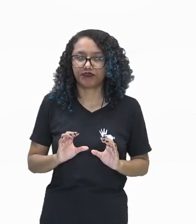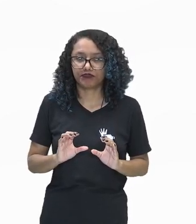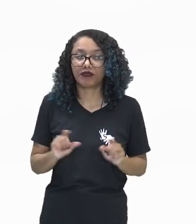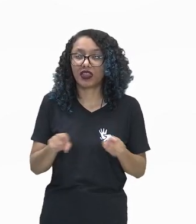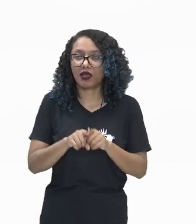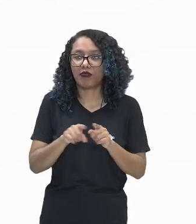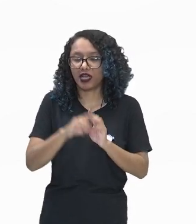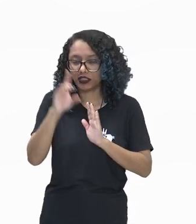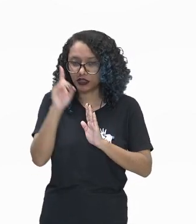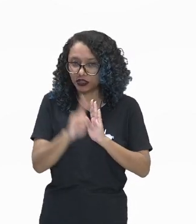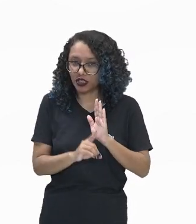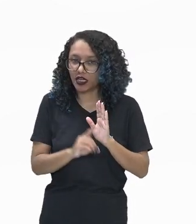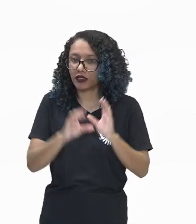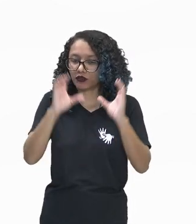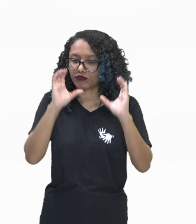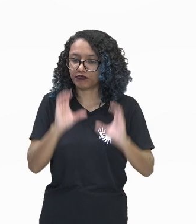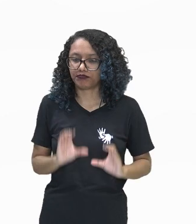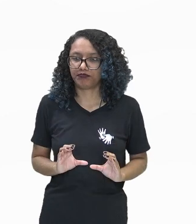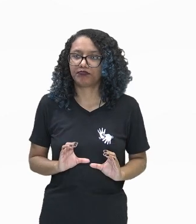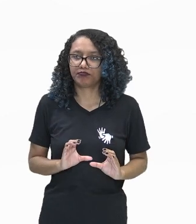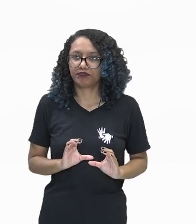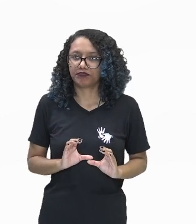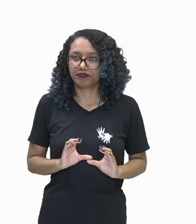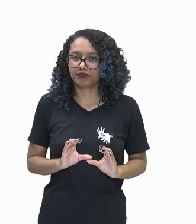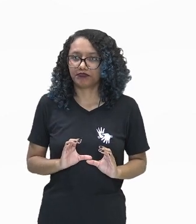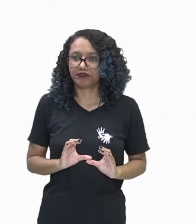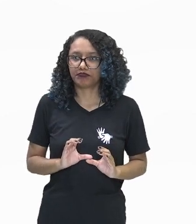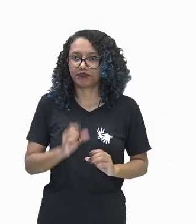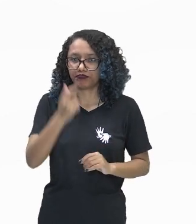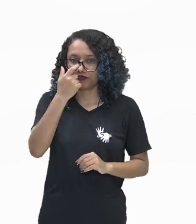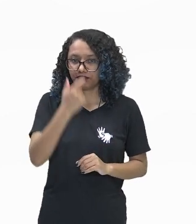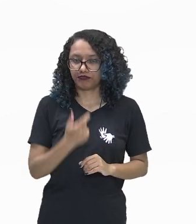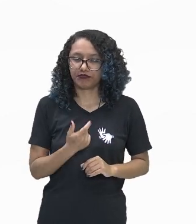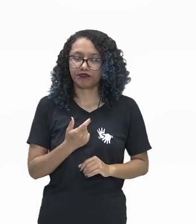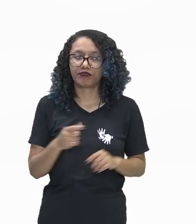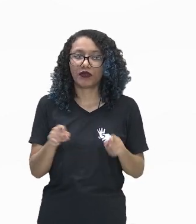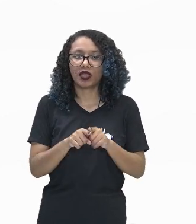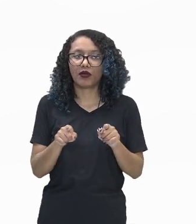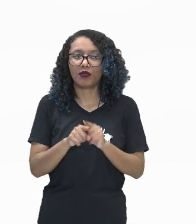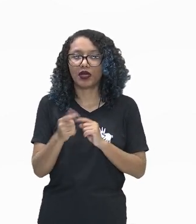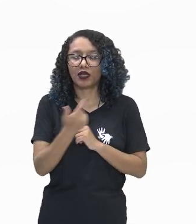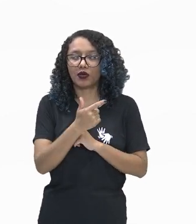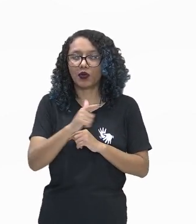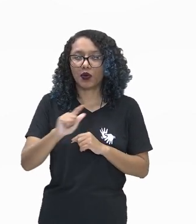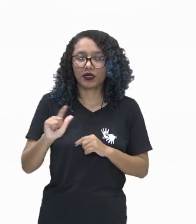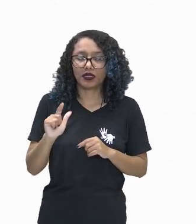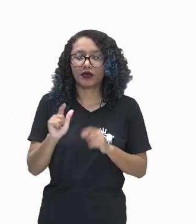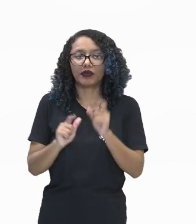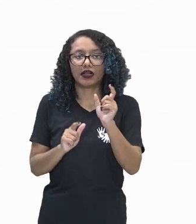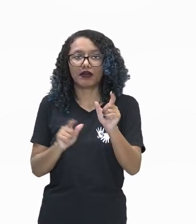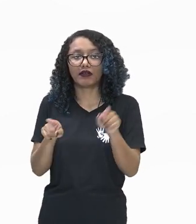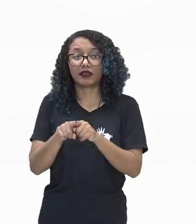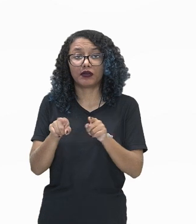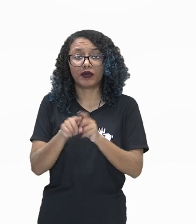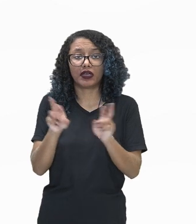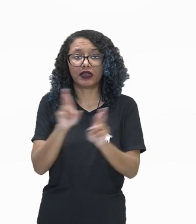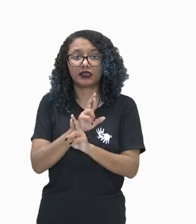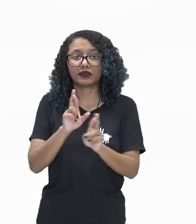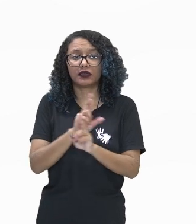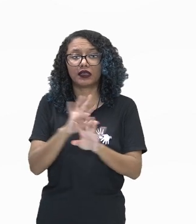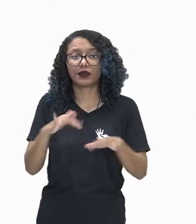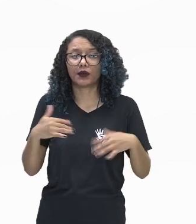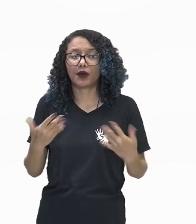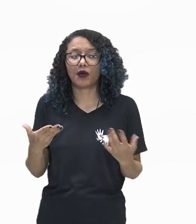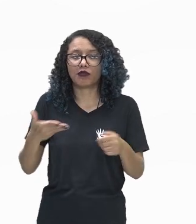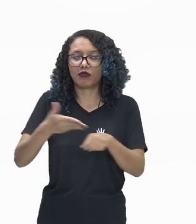cidadão. E ser cidadão chama uma outra palavrinha chamada participação. Então,